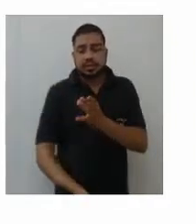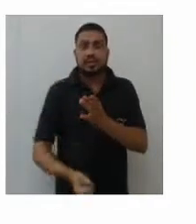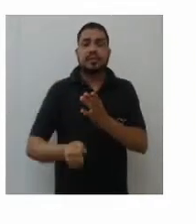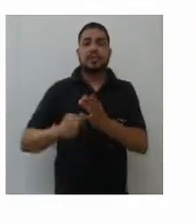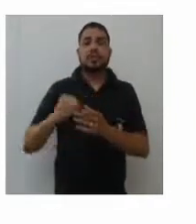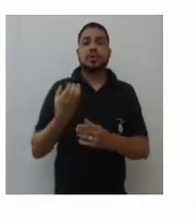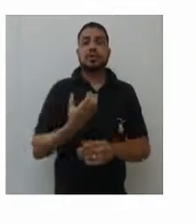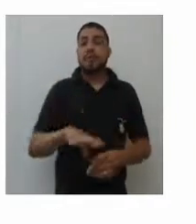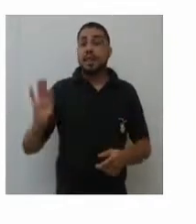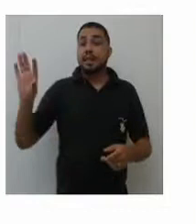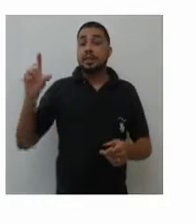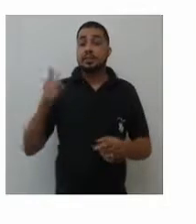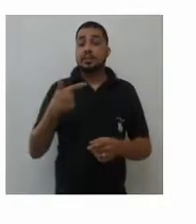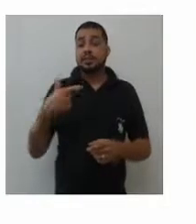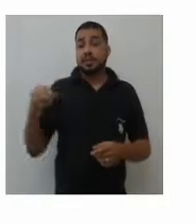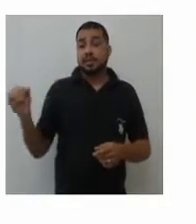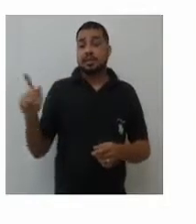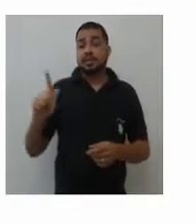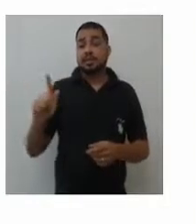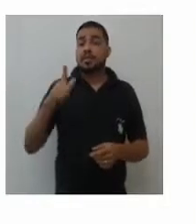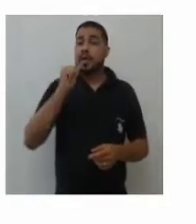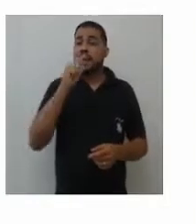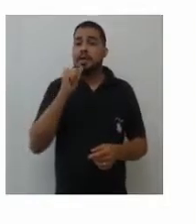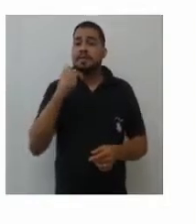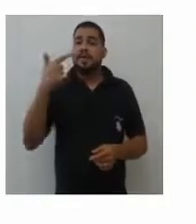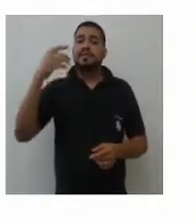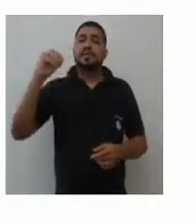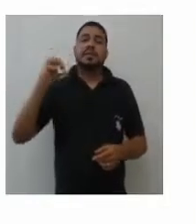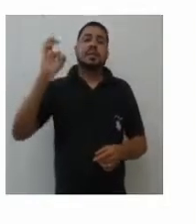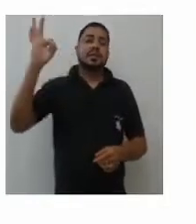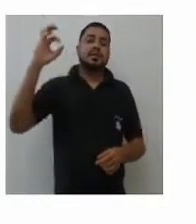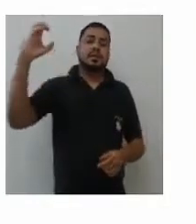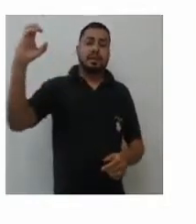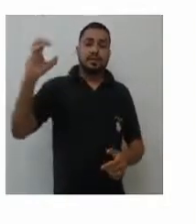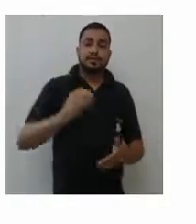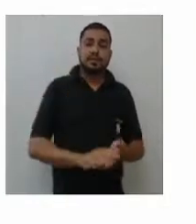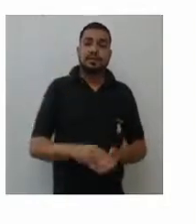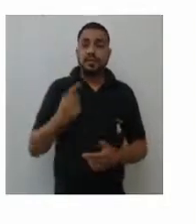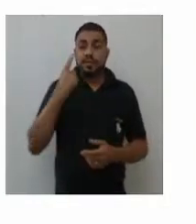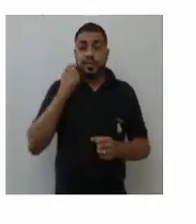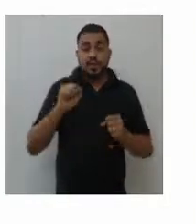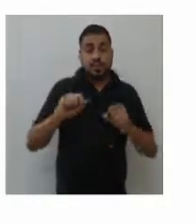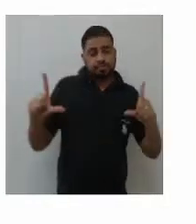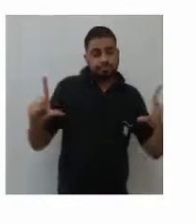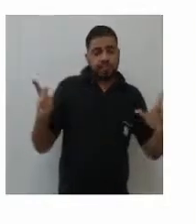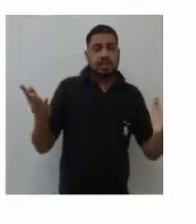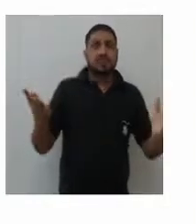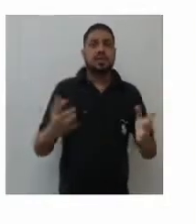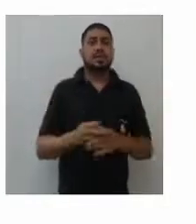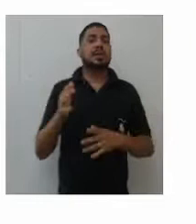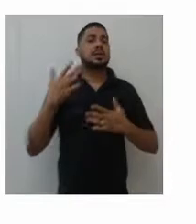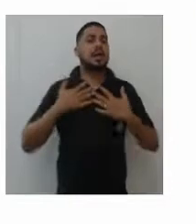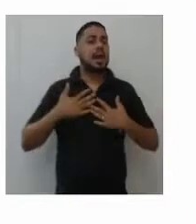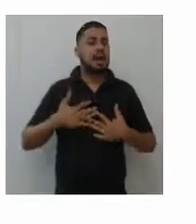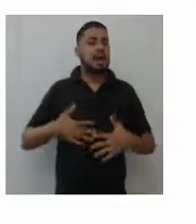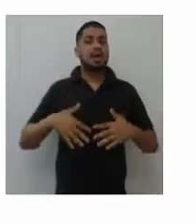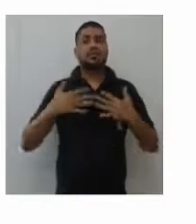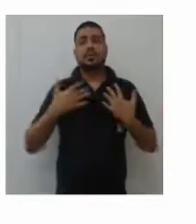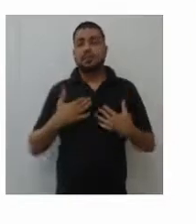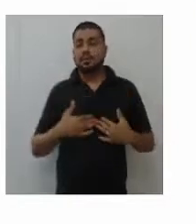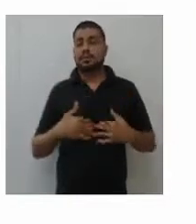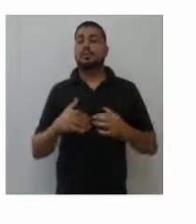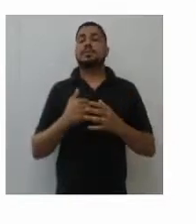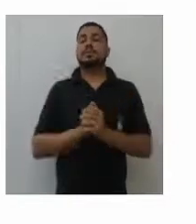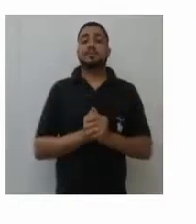completamente em 200 gramas de água a 20 graus Celsius. Então, olha para o slide aí, pessoal. Muita calma, muita